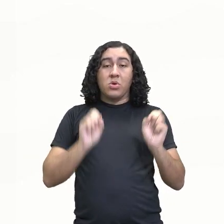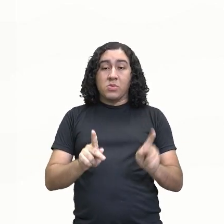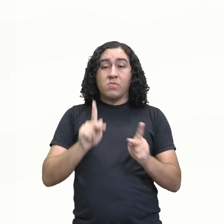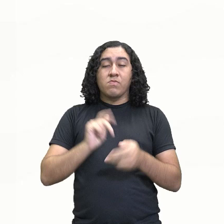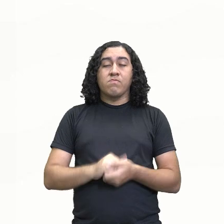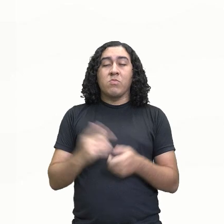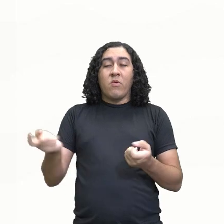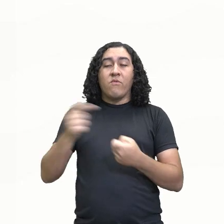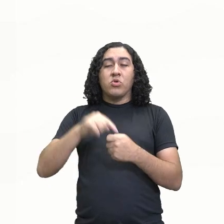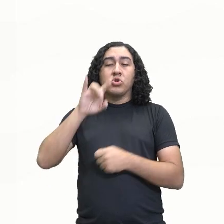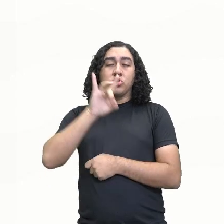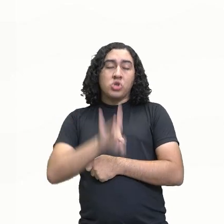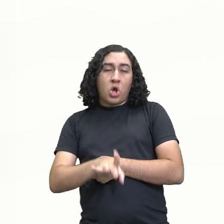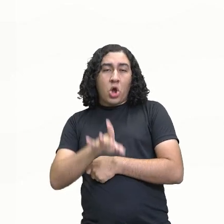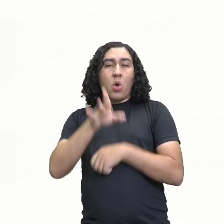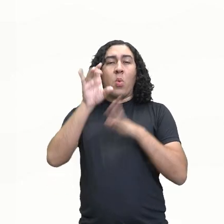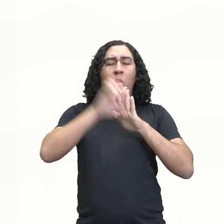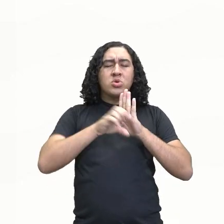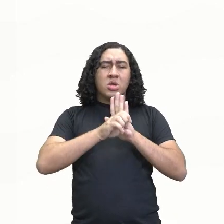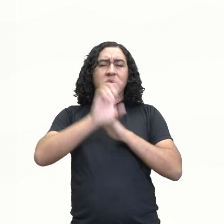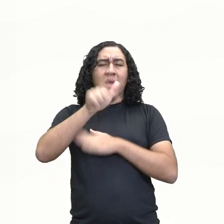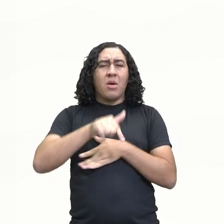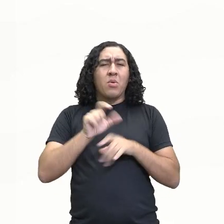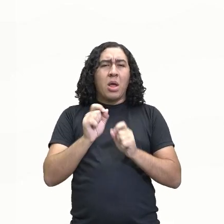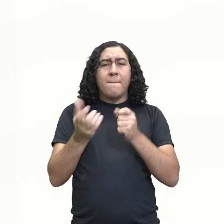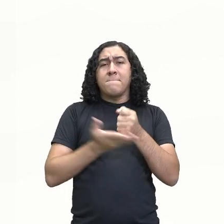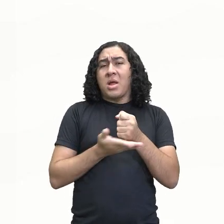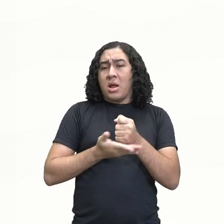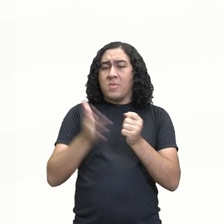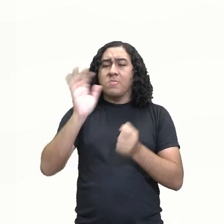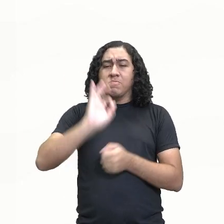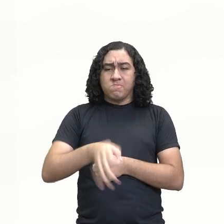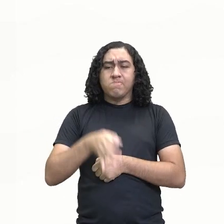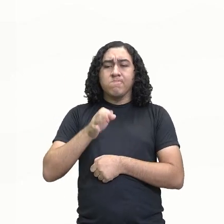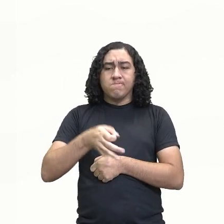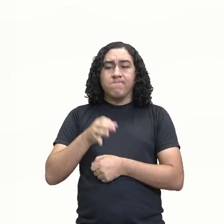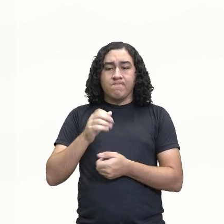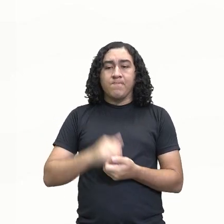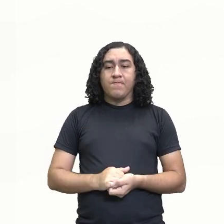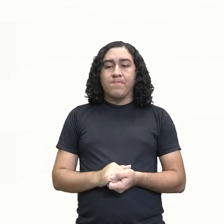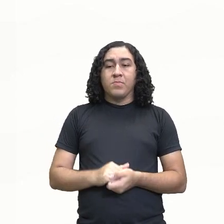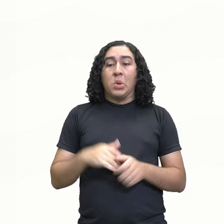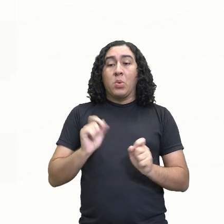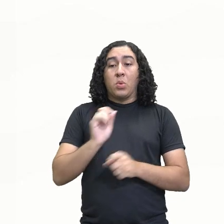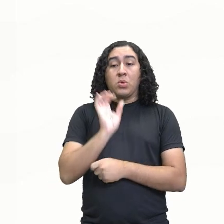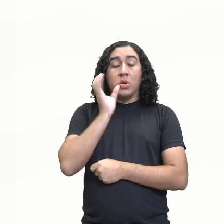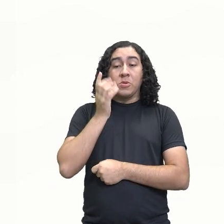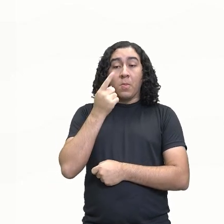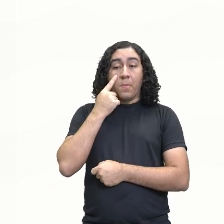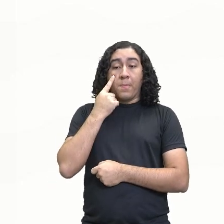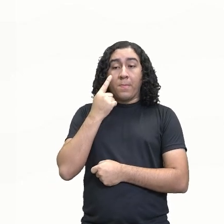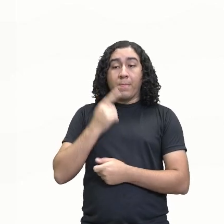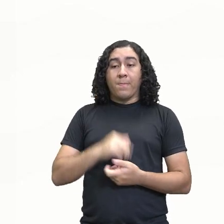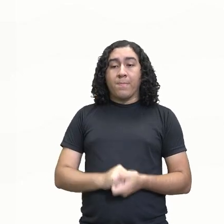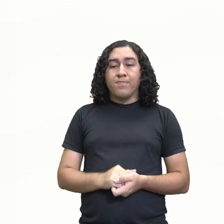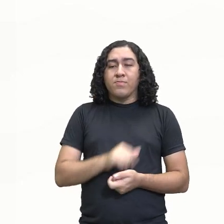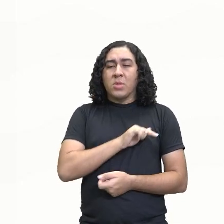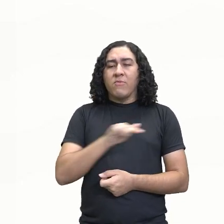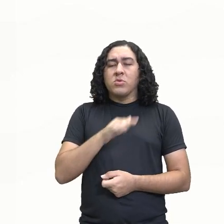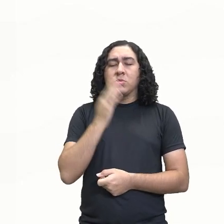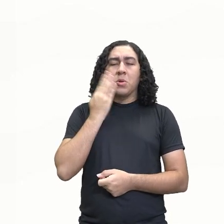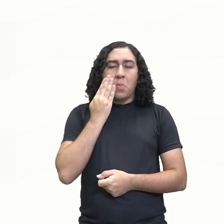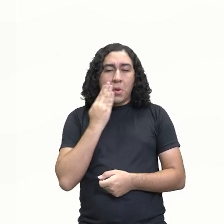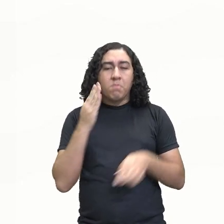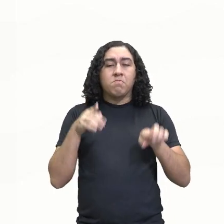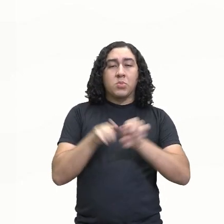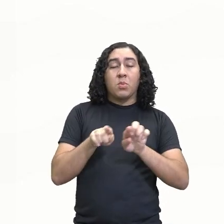definição, ali que eu vou chamar de a origem mesmo de função. O que acontece? Para você descobrir, para